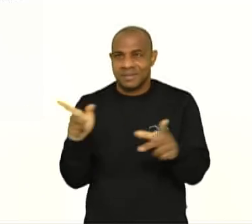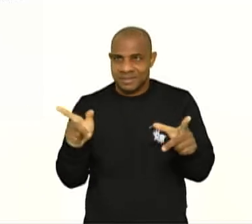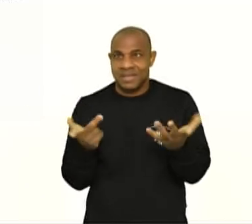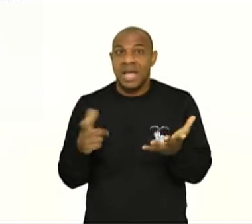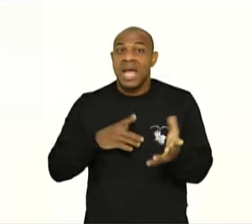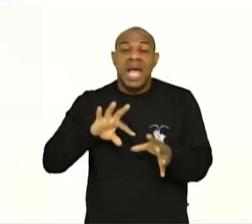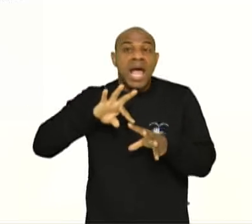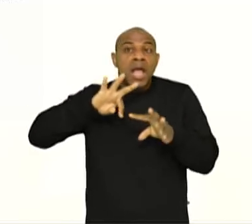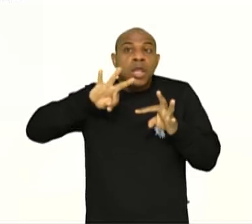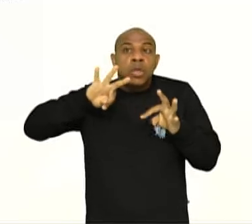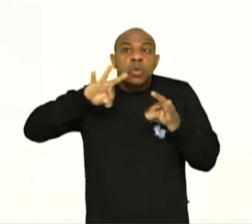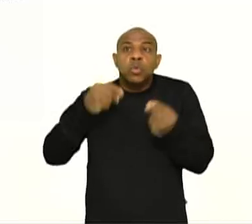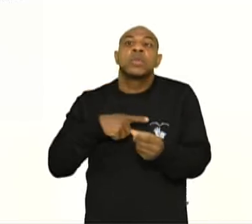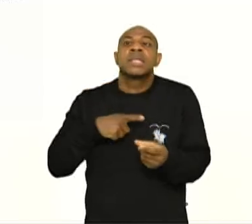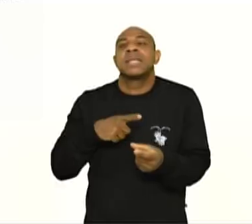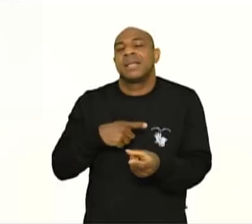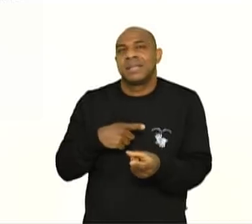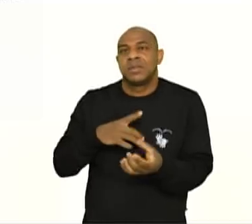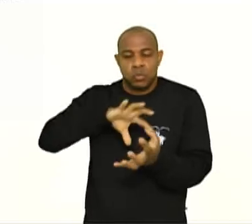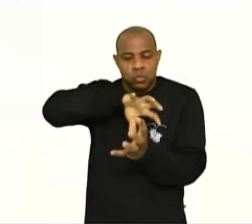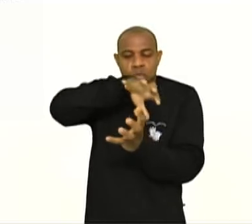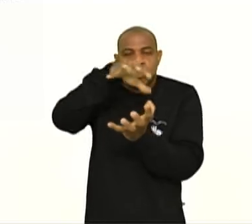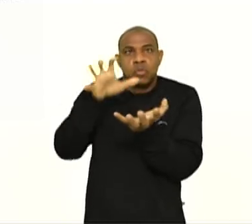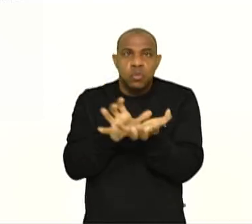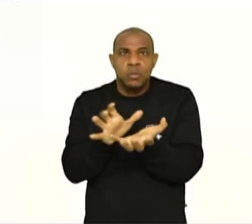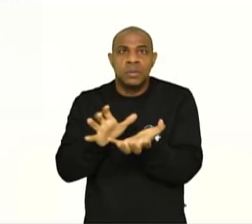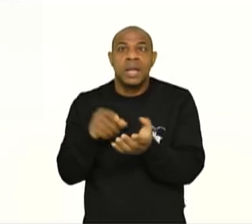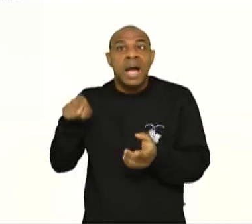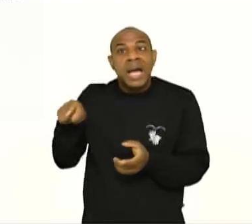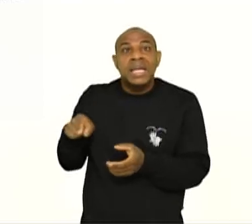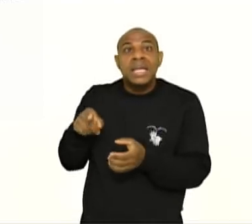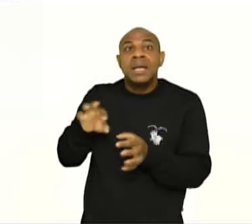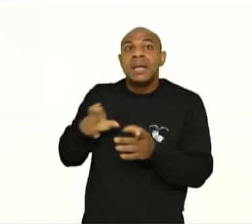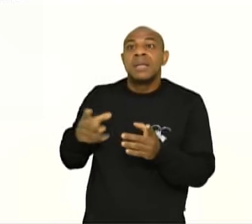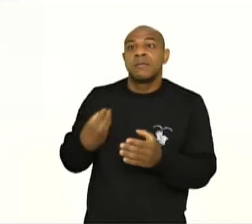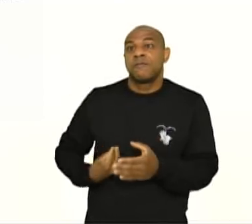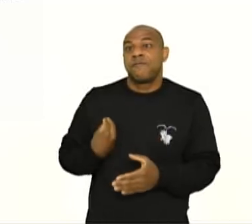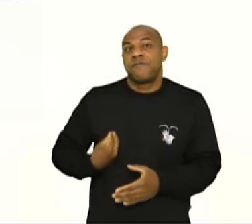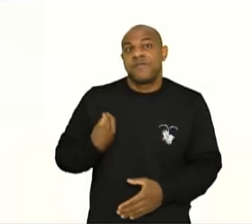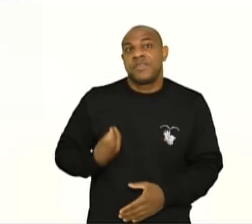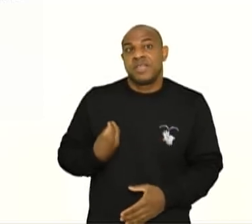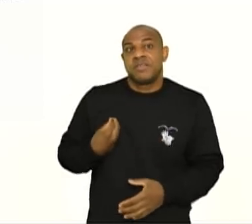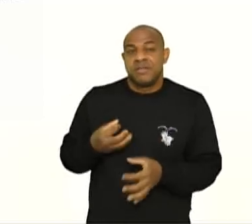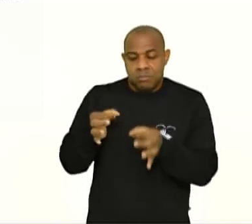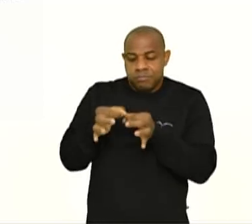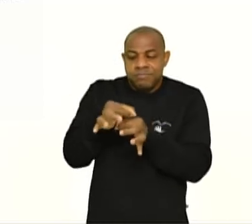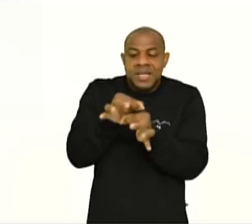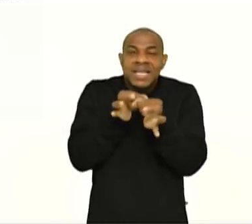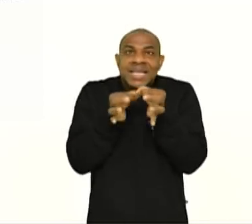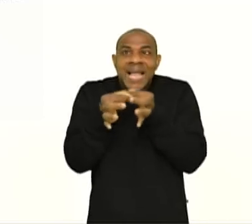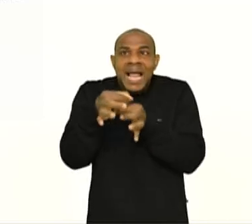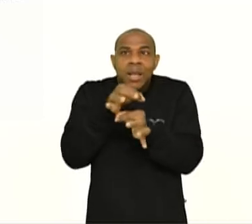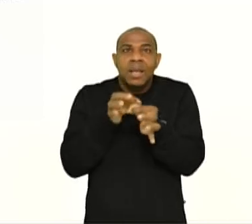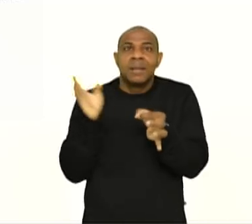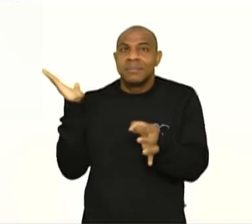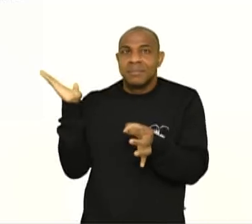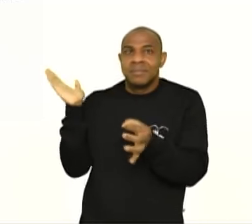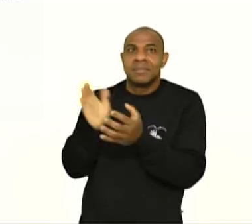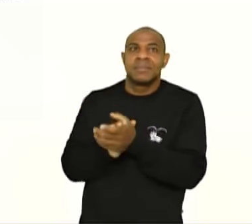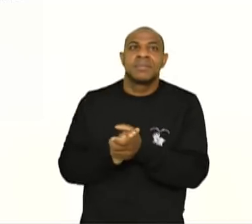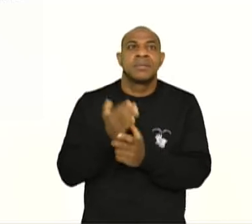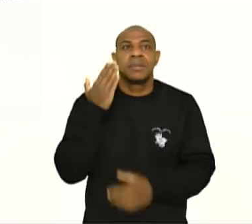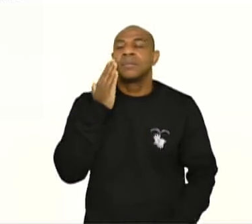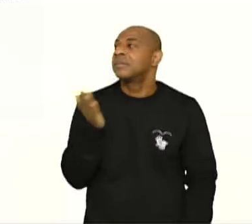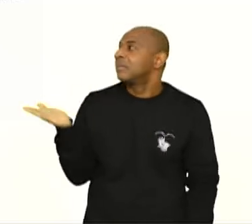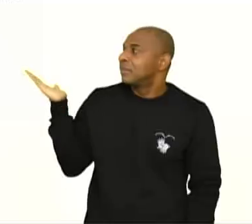que existe, né? No universo, né? Aqui a gente está falando do ser vivo em si, tá? A unidade básica do ser vivo seria a célula. Aqui eu trago